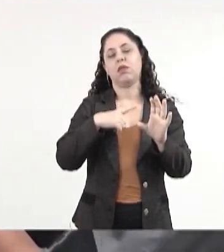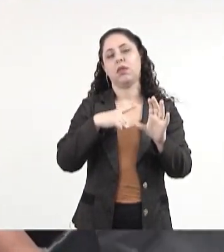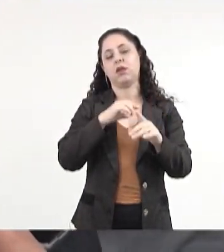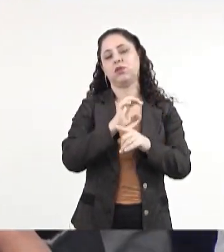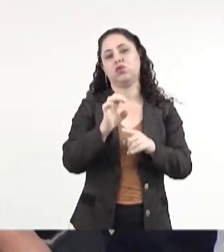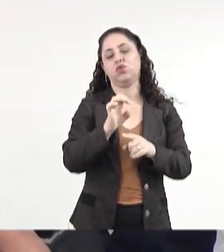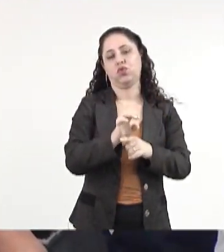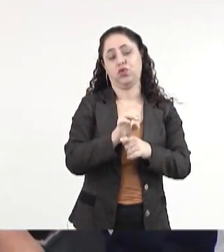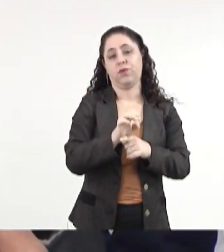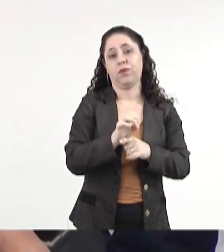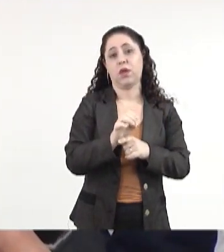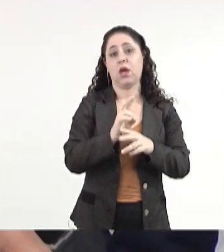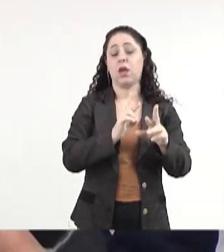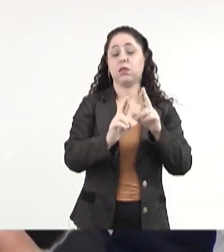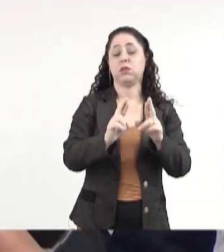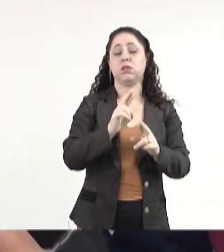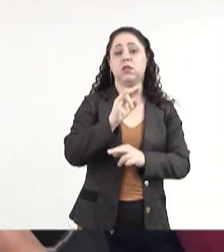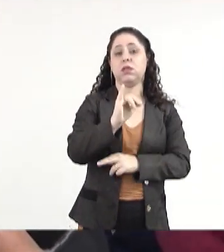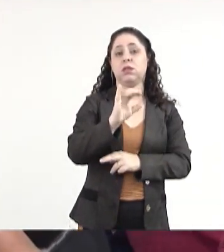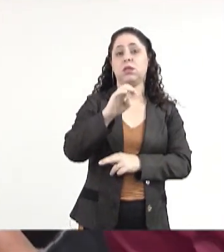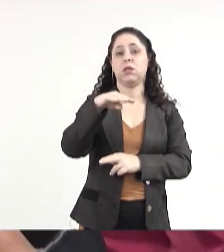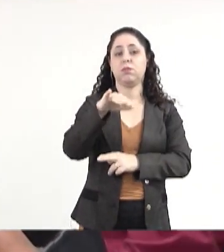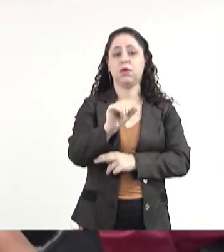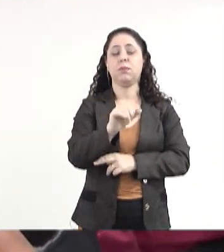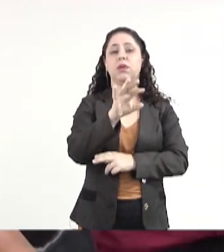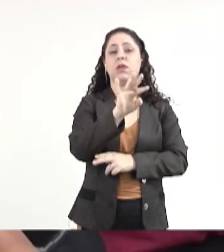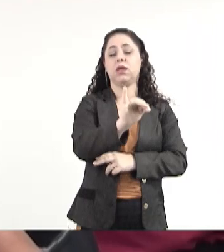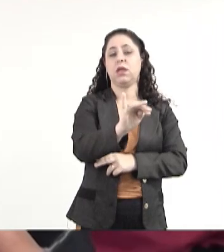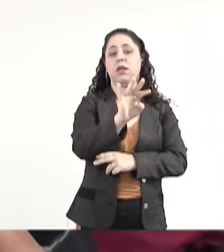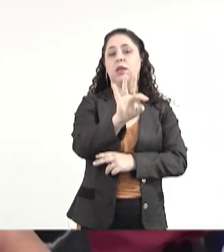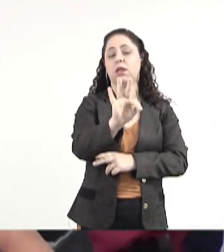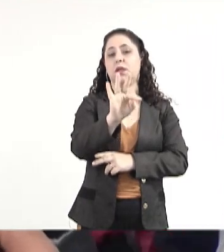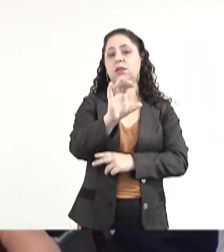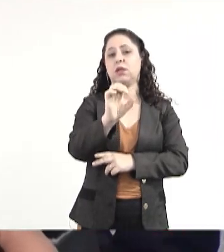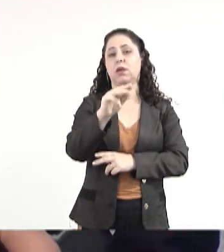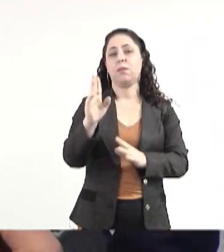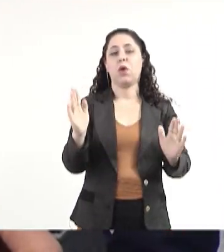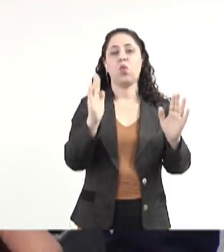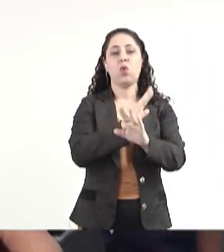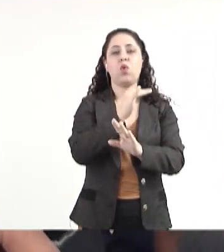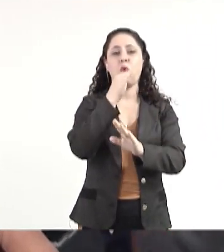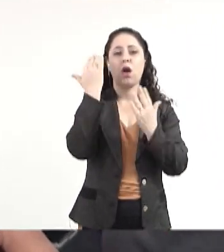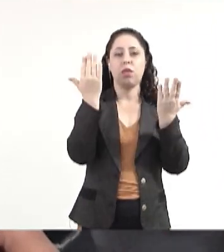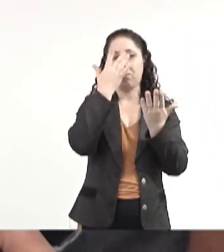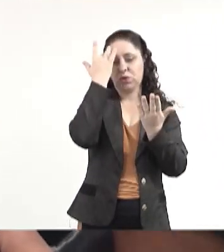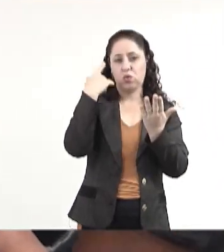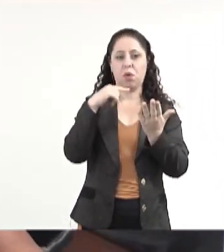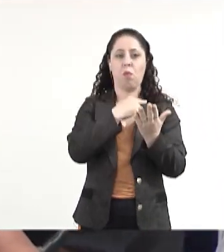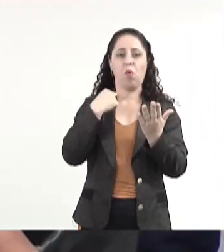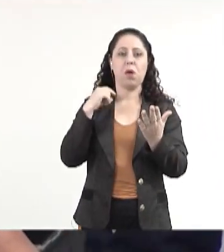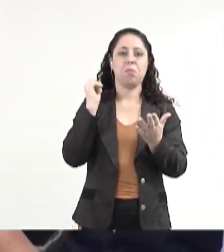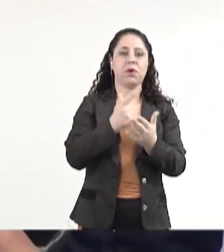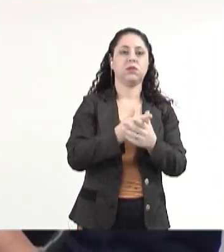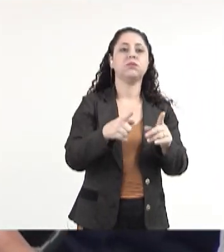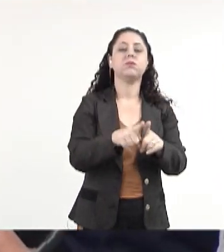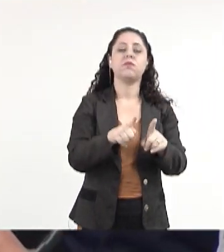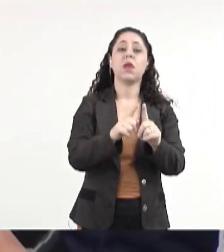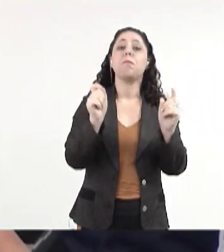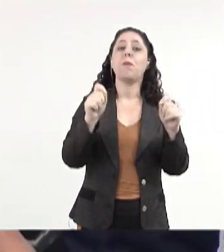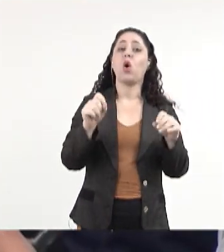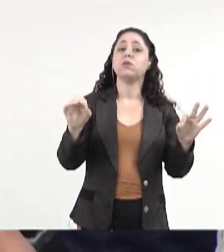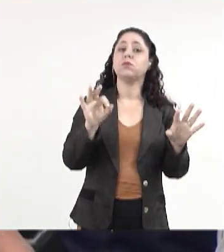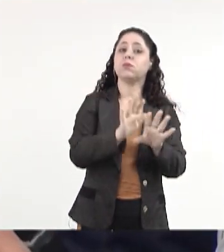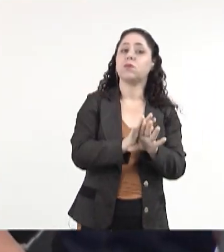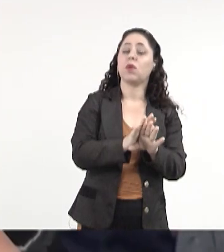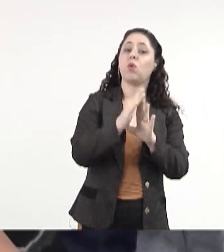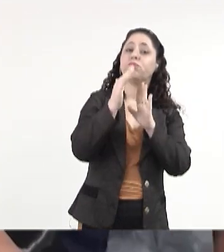com o Estado relativo ao ICMS e ao ITCMD, que é o Imposto de Transmissão Causa-Mortes, a possibilidade de